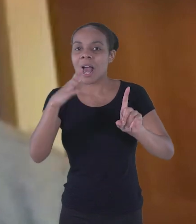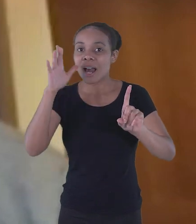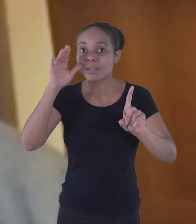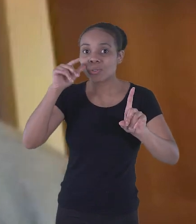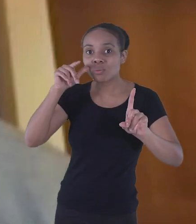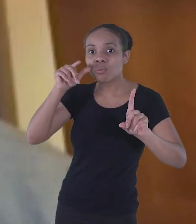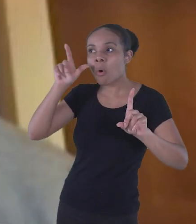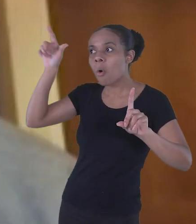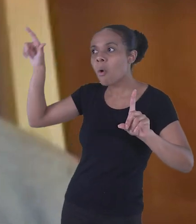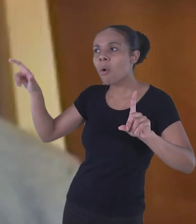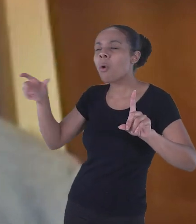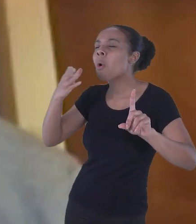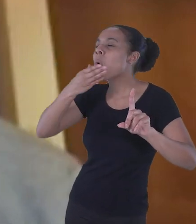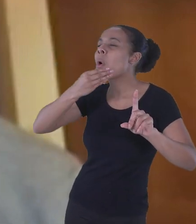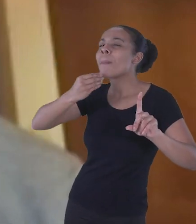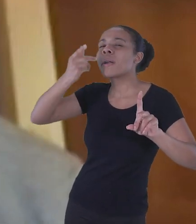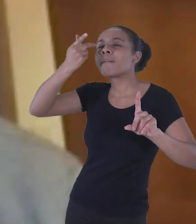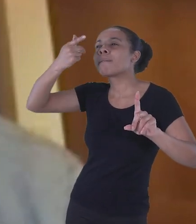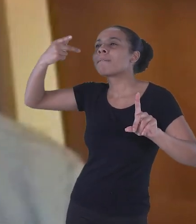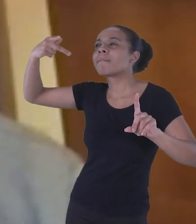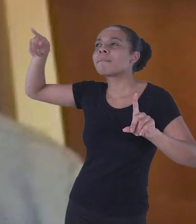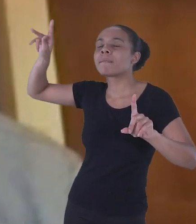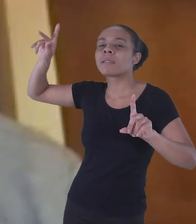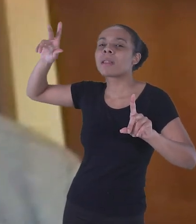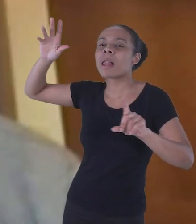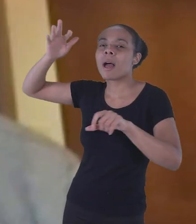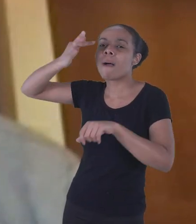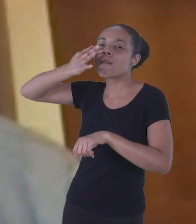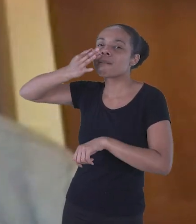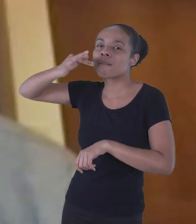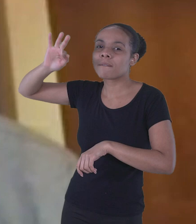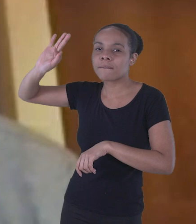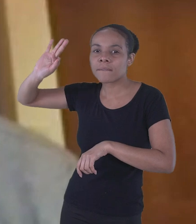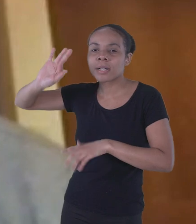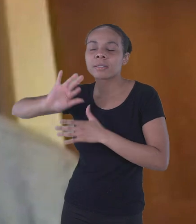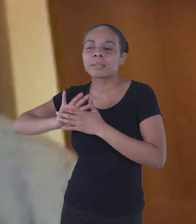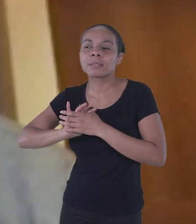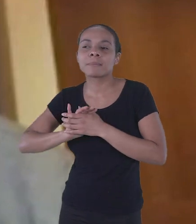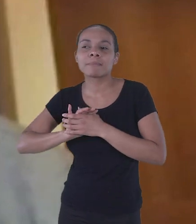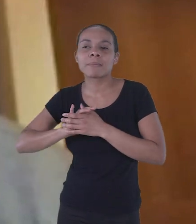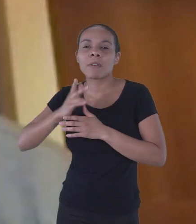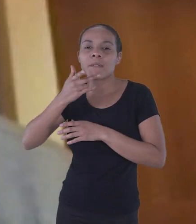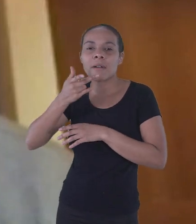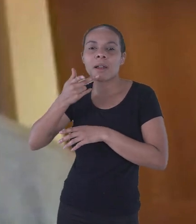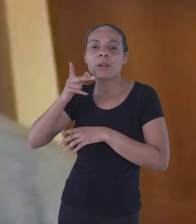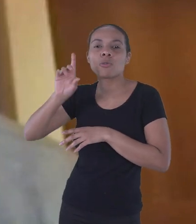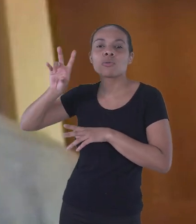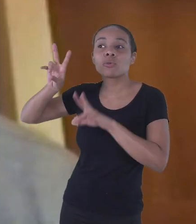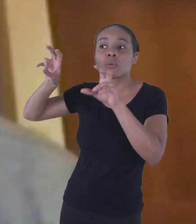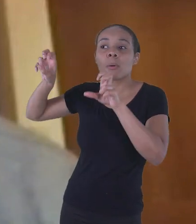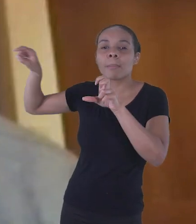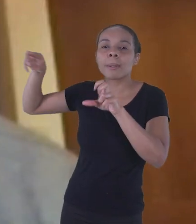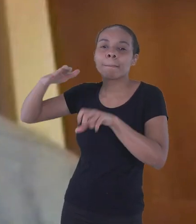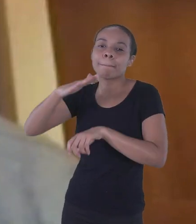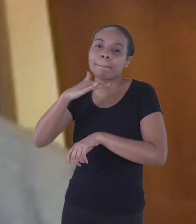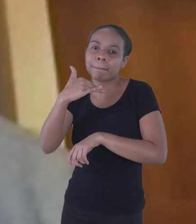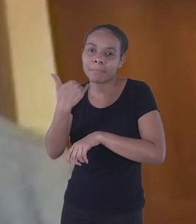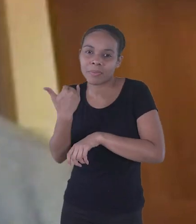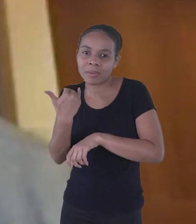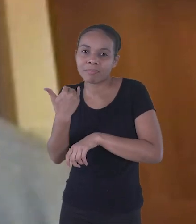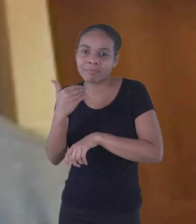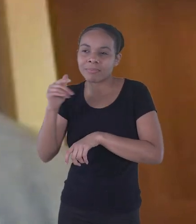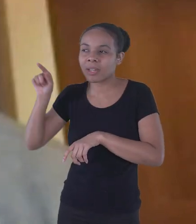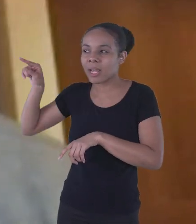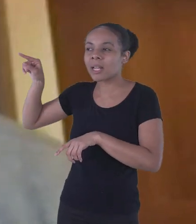situação de pré-morte. Assim. Ele morre, acho que alguns dias depois, ou alguns meses. Ele morre